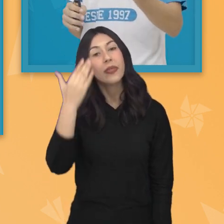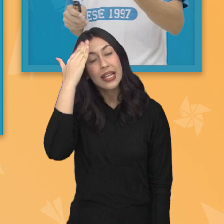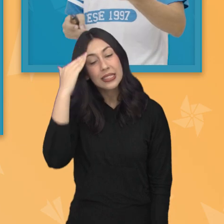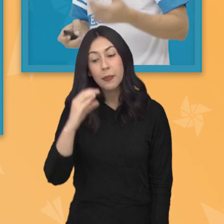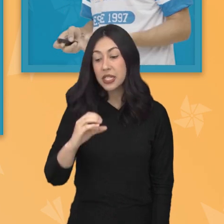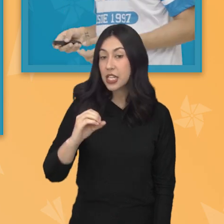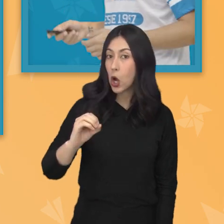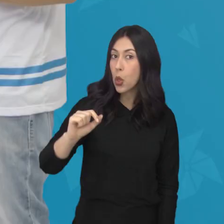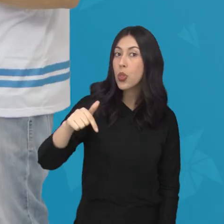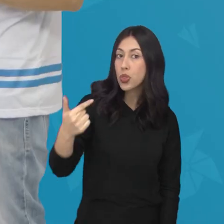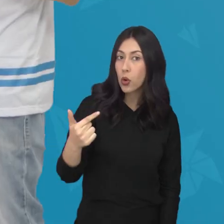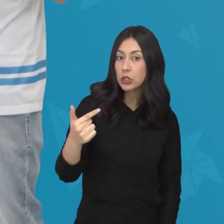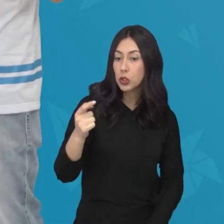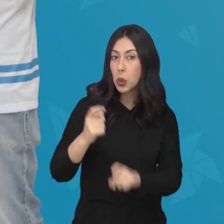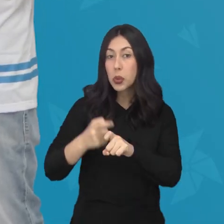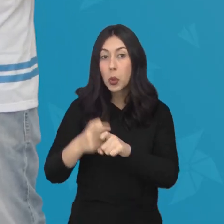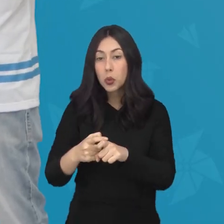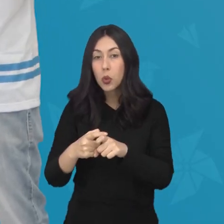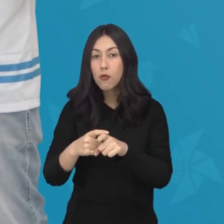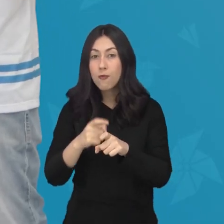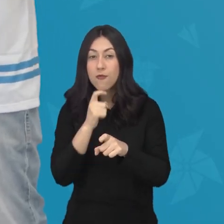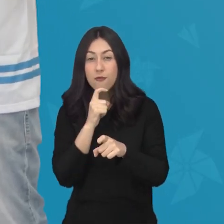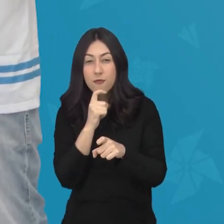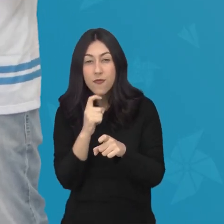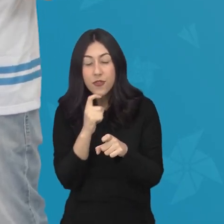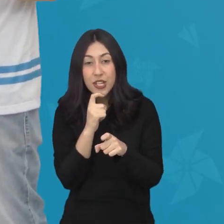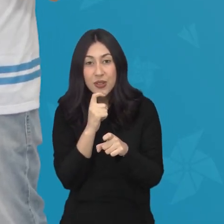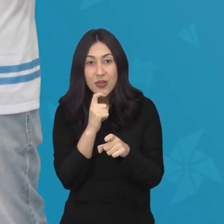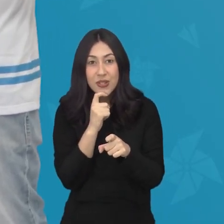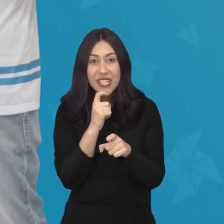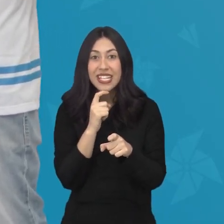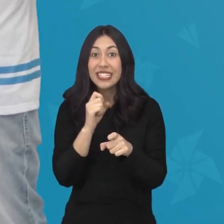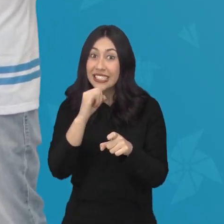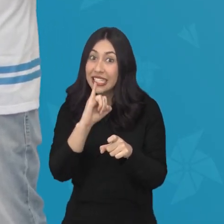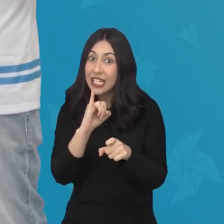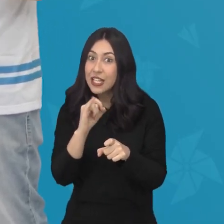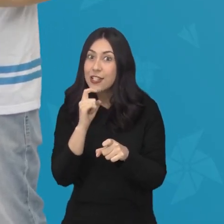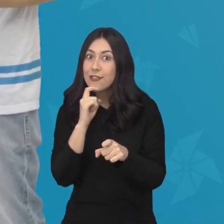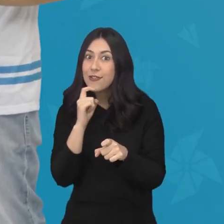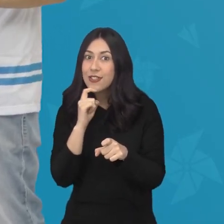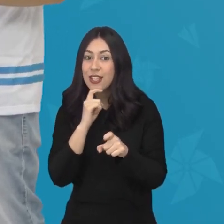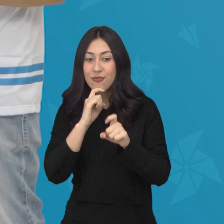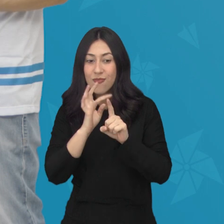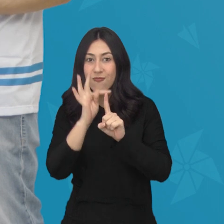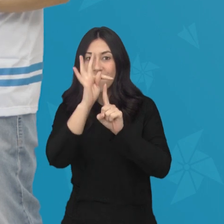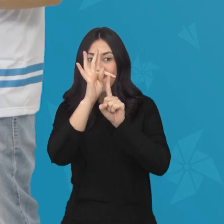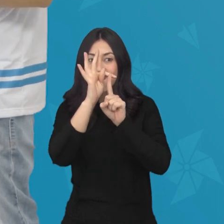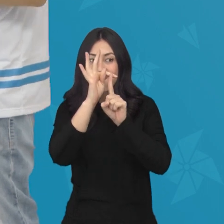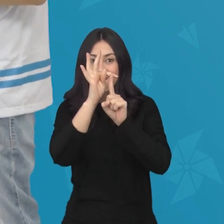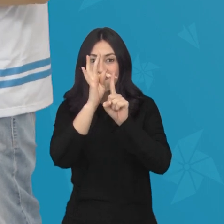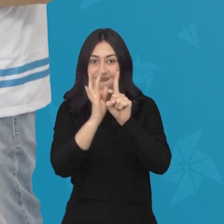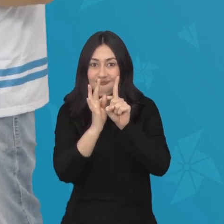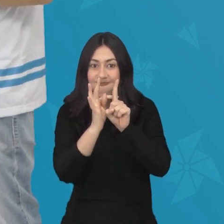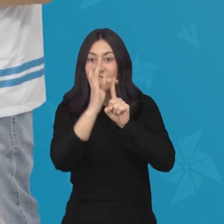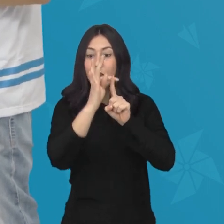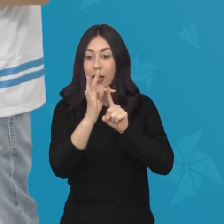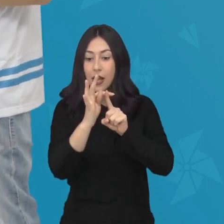gás carbônico, que é um exemplo bem comum de vocês encontram em vários exercícios ou em vários livros didáticos a respeito.